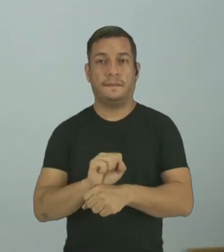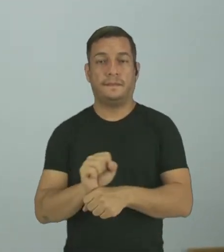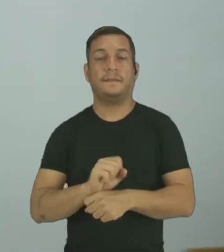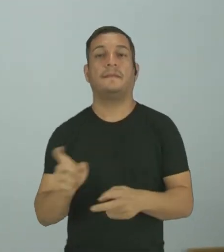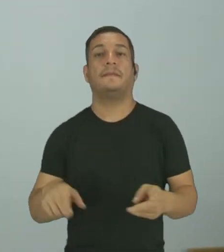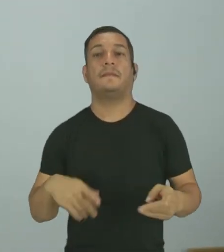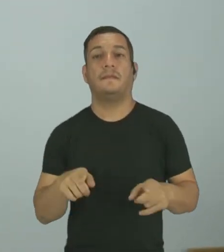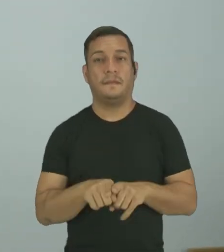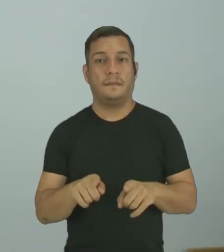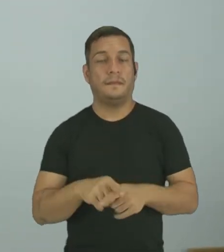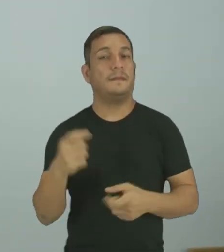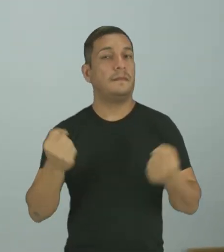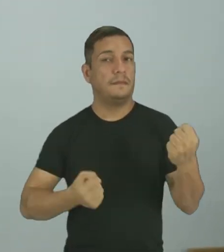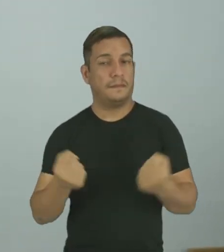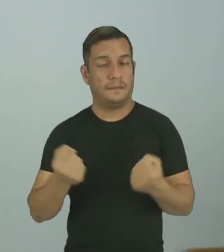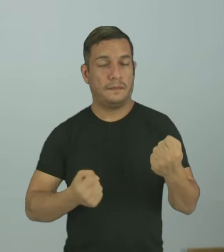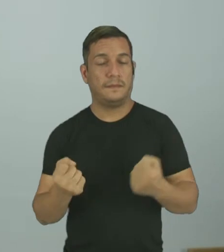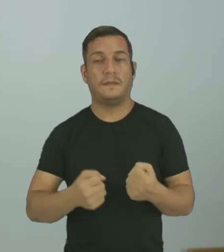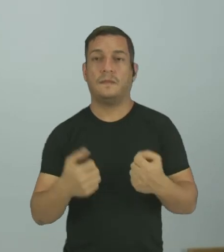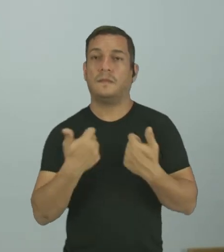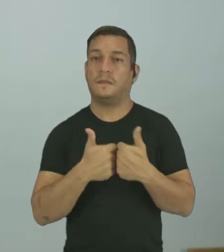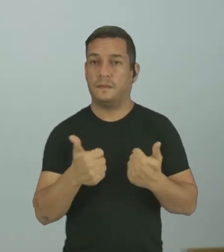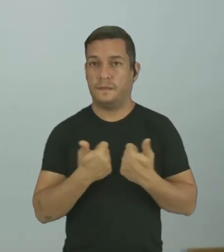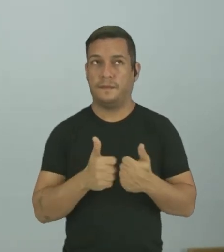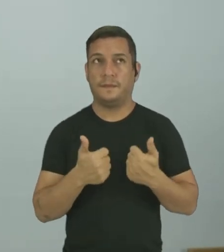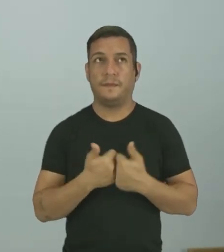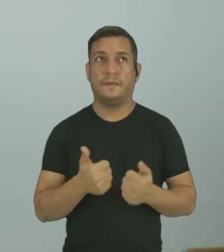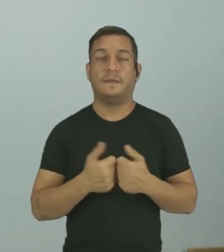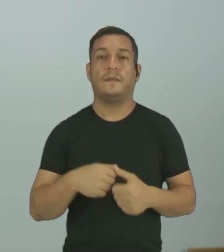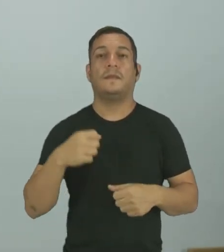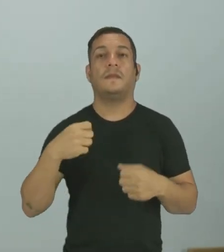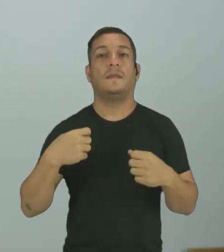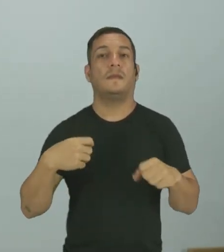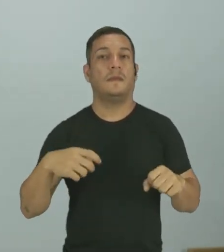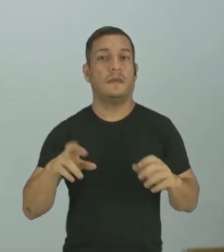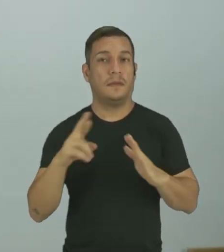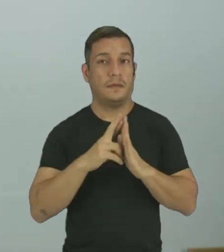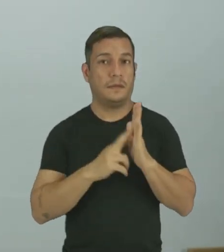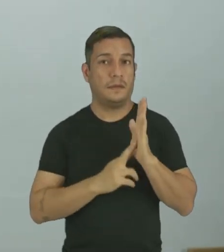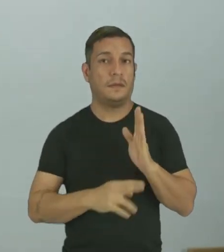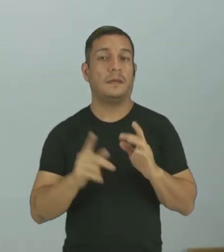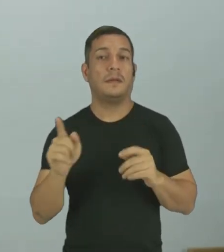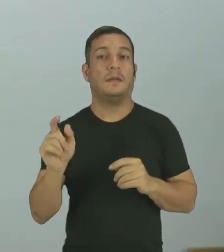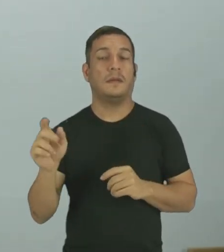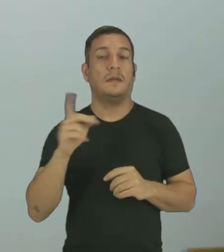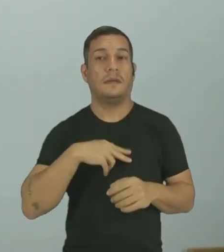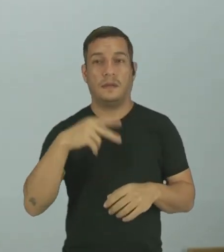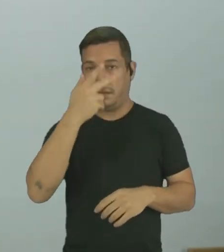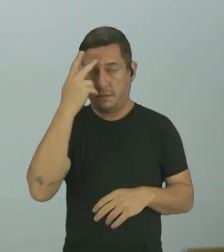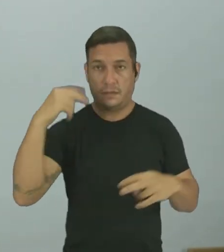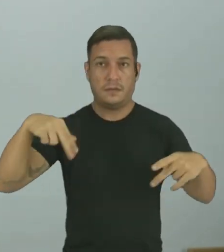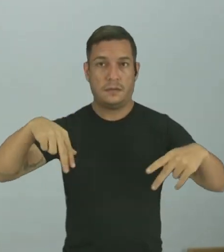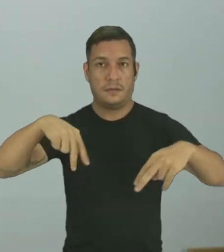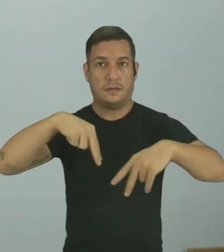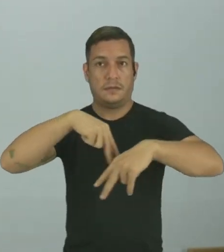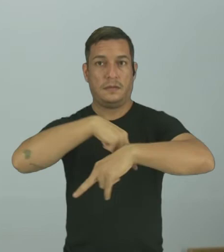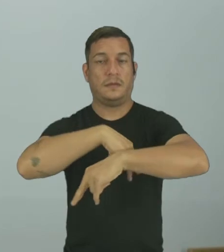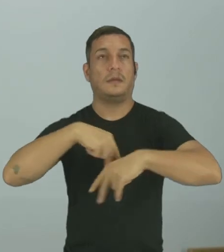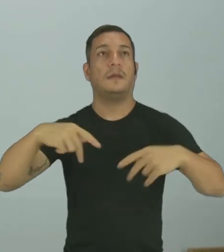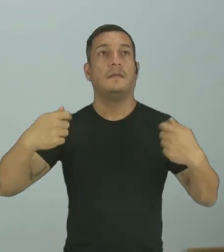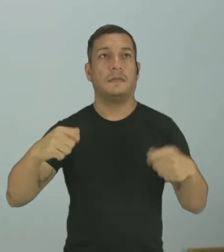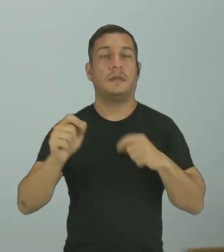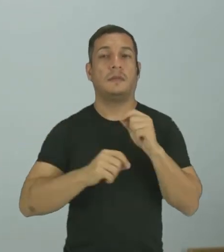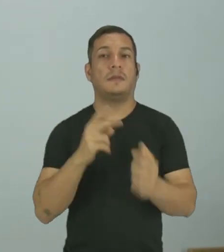automóveis, que são os carros, os ônibus. Existem também as regras para os pedestres. Pedestre